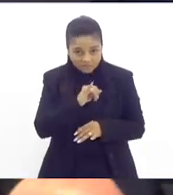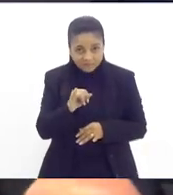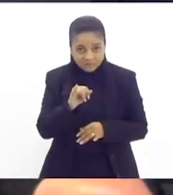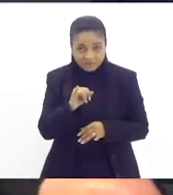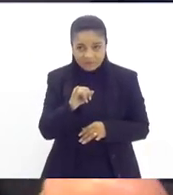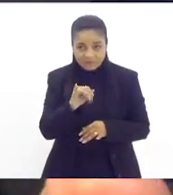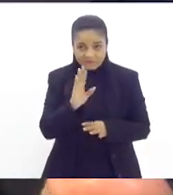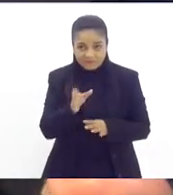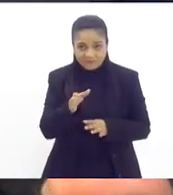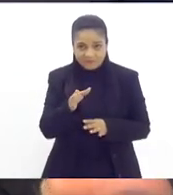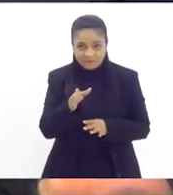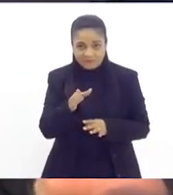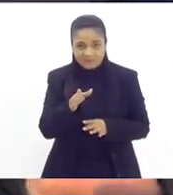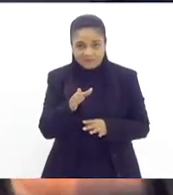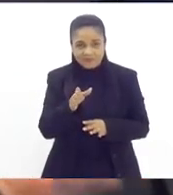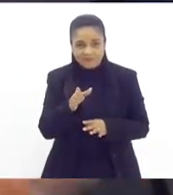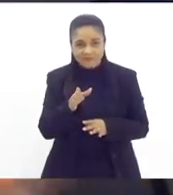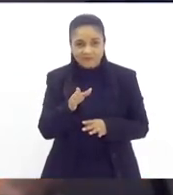Hã?